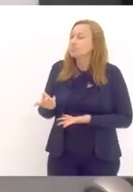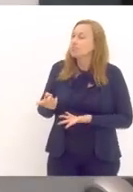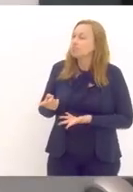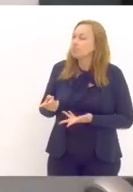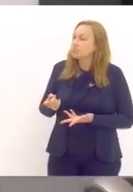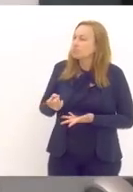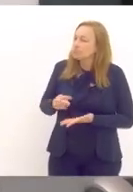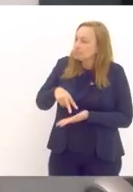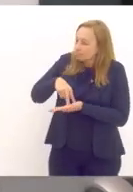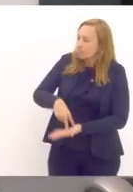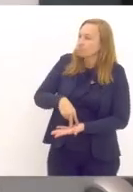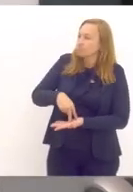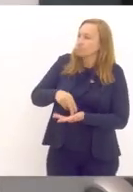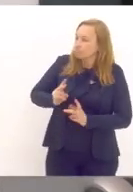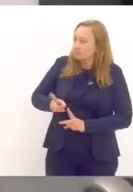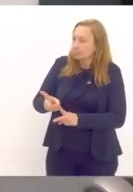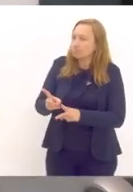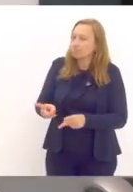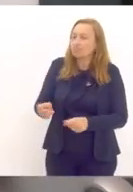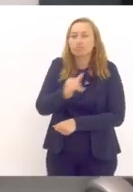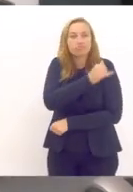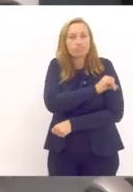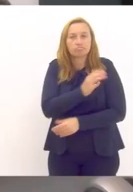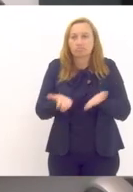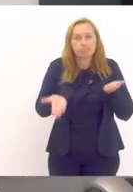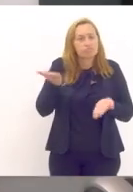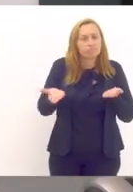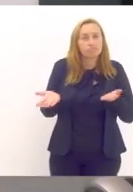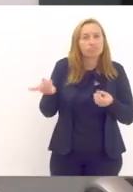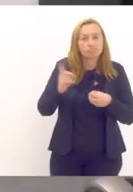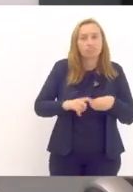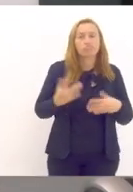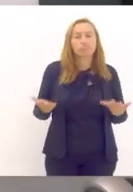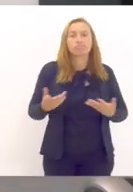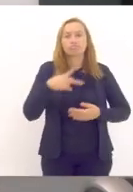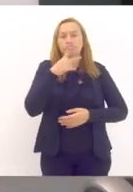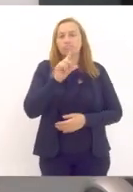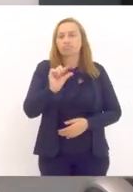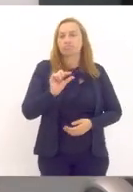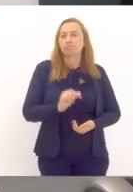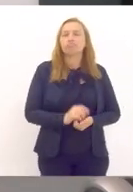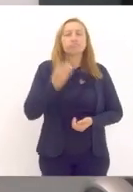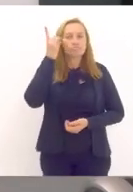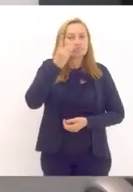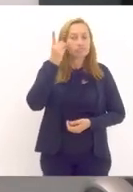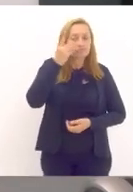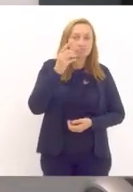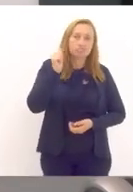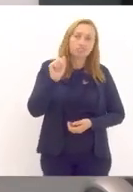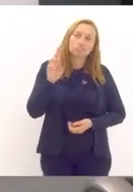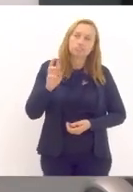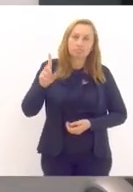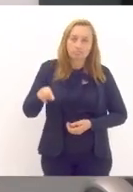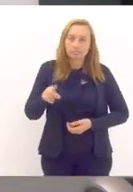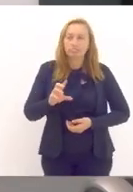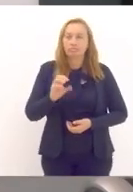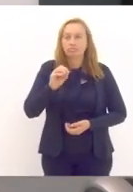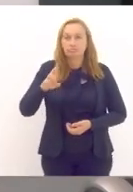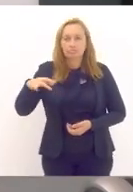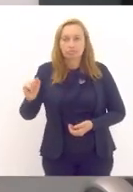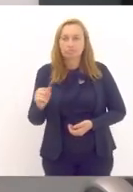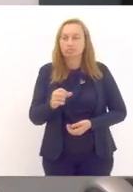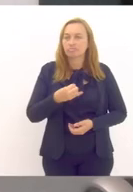funcionando. O Rio volta a ter equilíbrio. Comentava há pouco aqui com o deputado André Correia, se